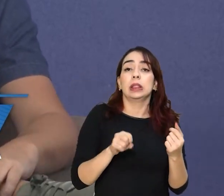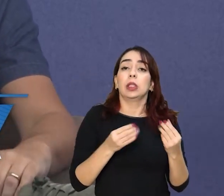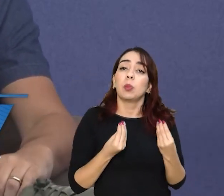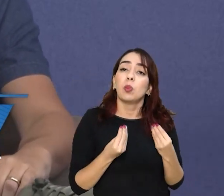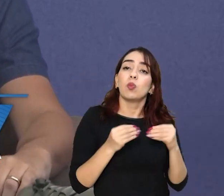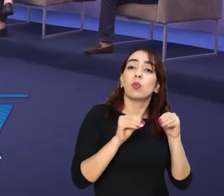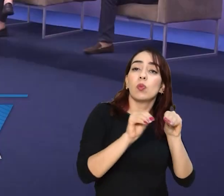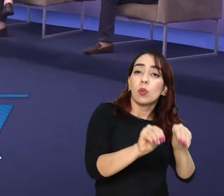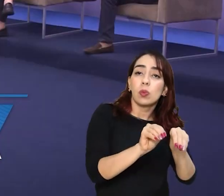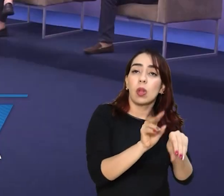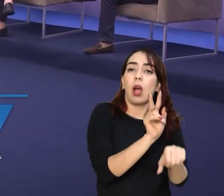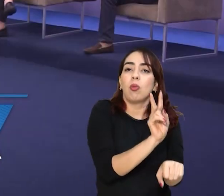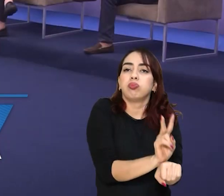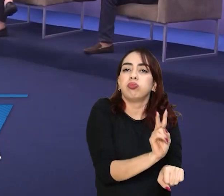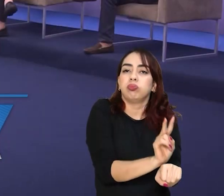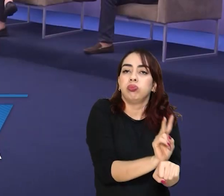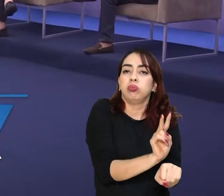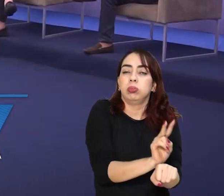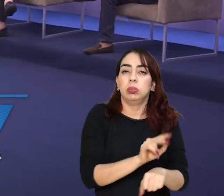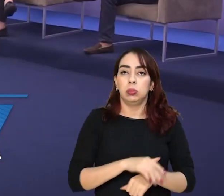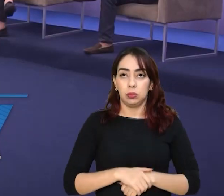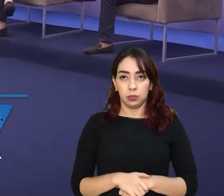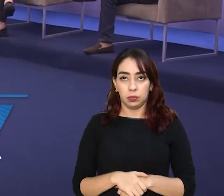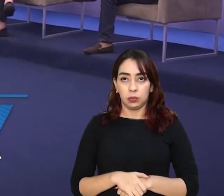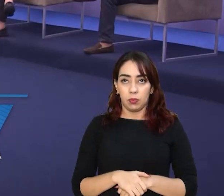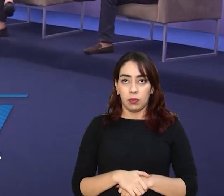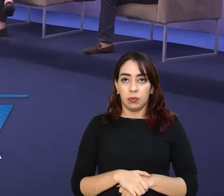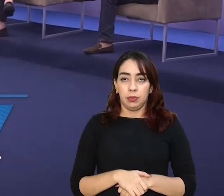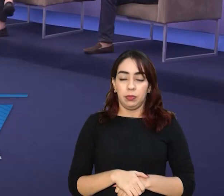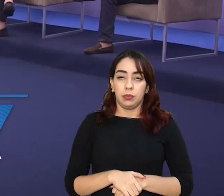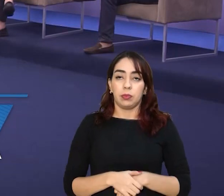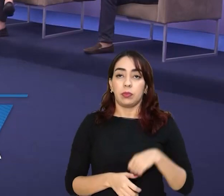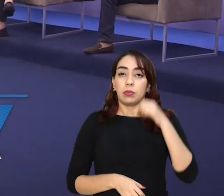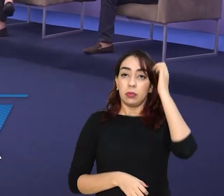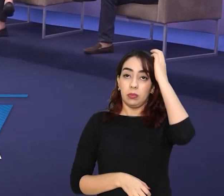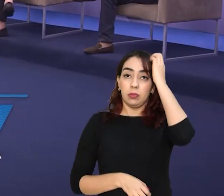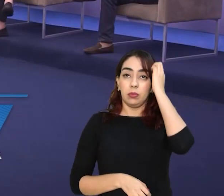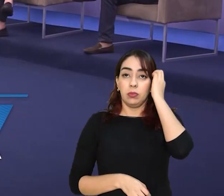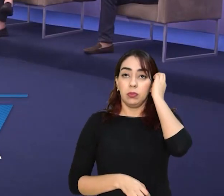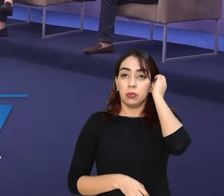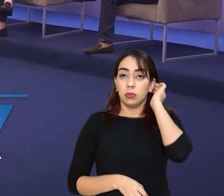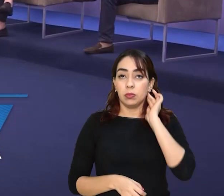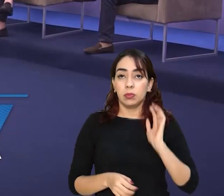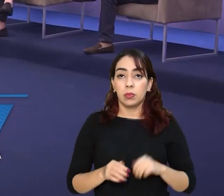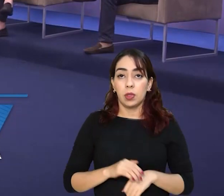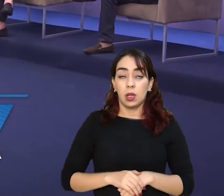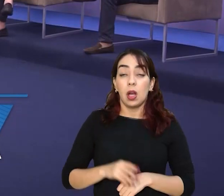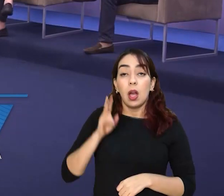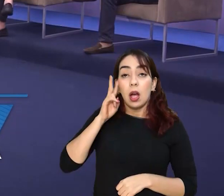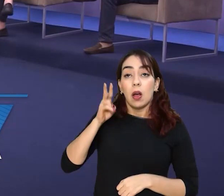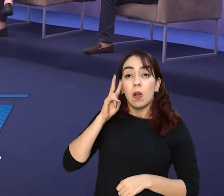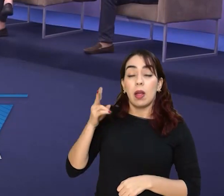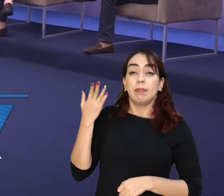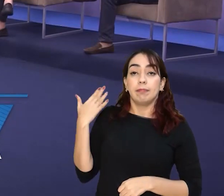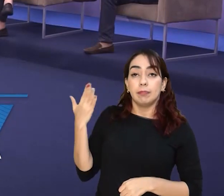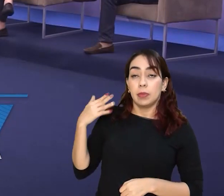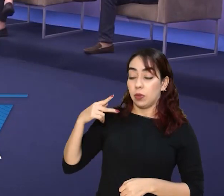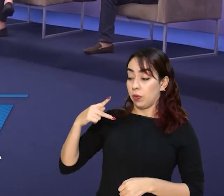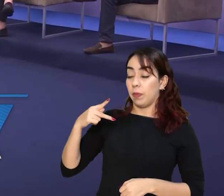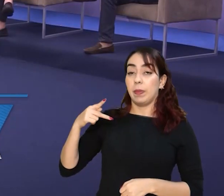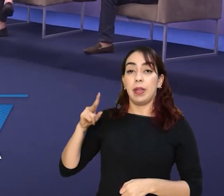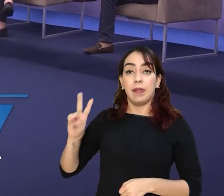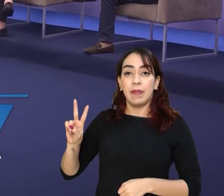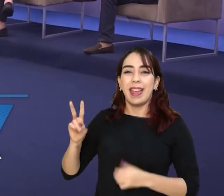É, que não tivemos ainda, porque o Ceará e Fortaleza não concordaram. Sintético Ceará e Fortaleza não concordaram. Não teve por causa disso. O PV, por exemplo, na reforma, queriam botar